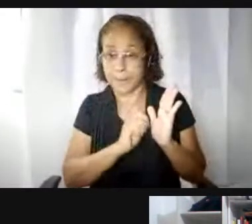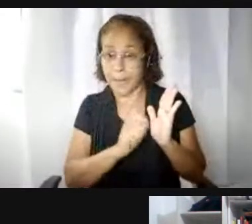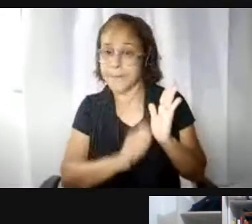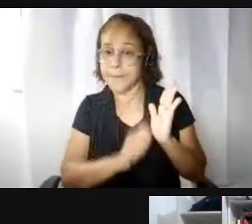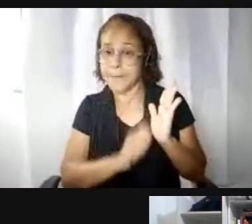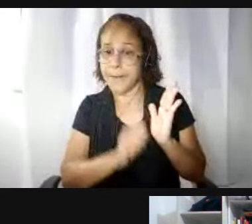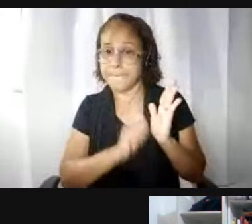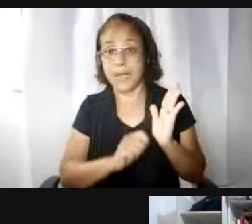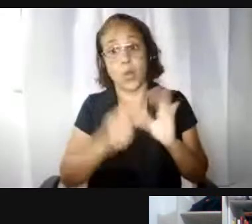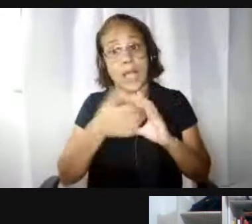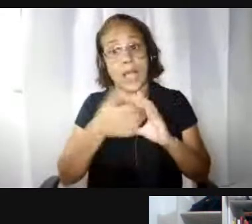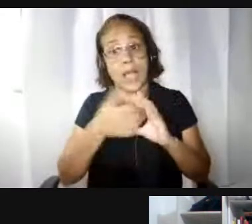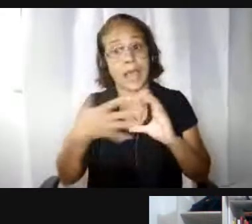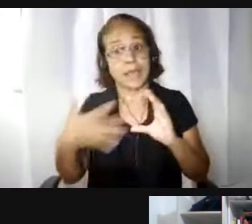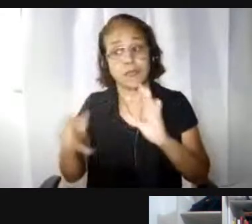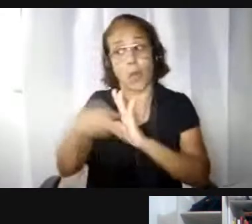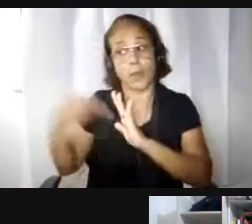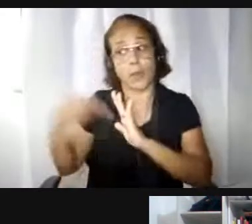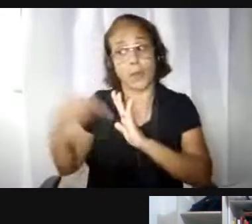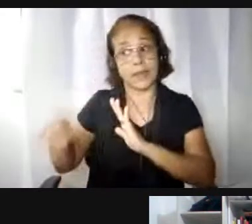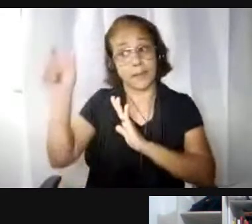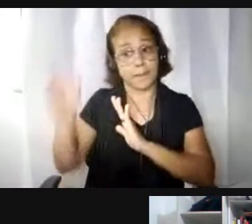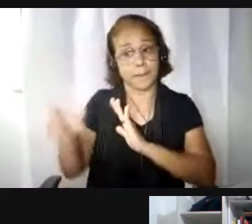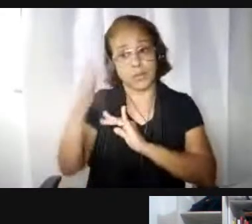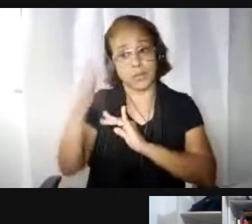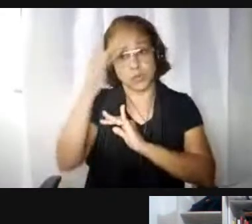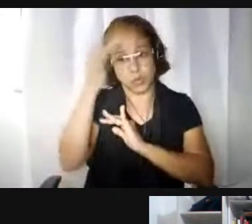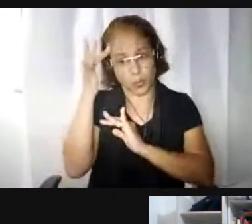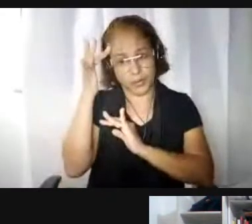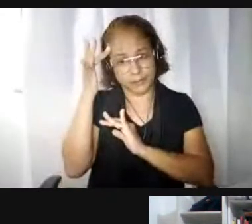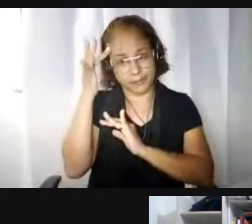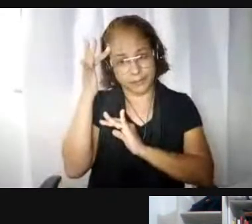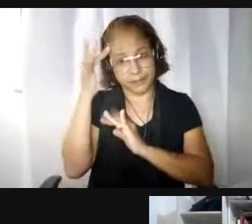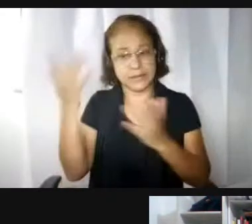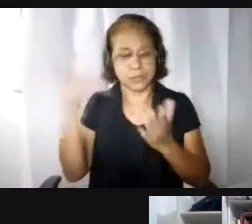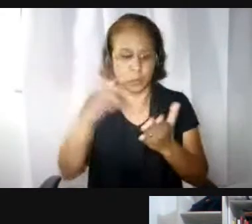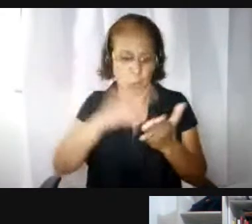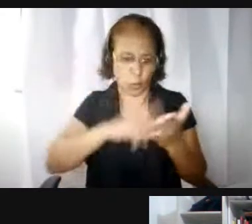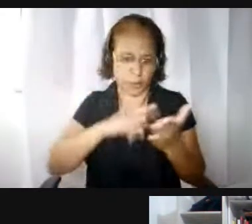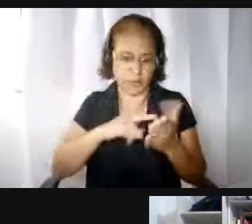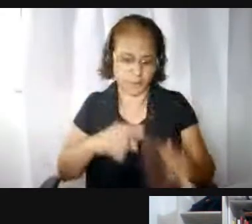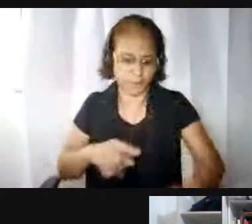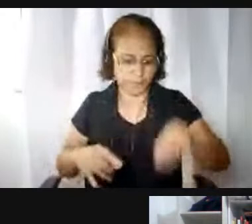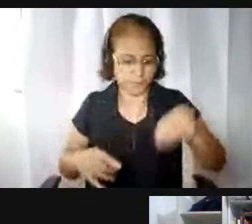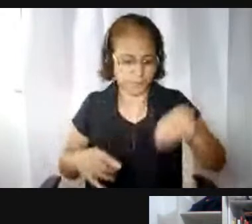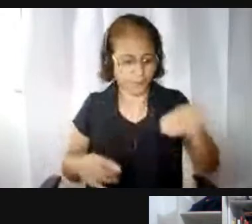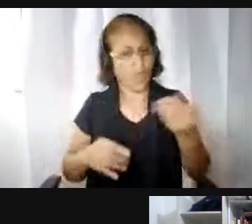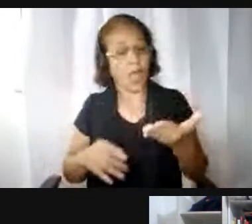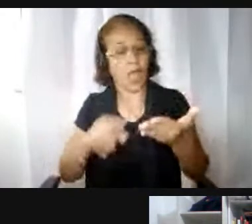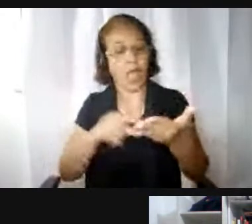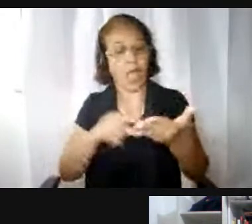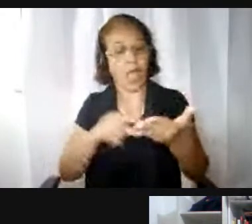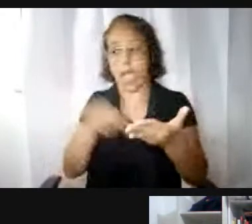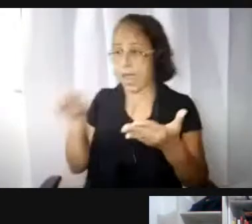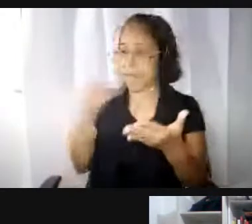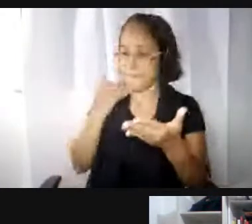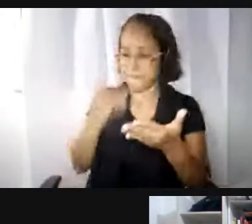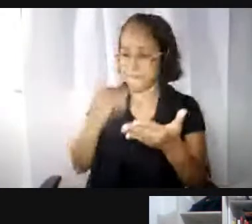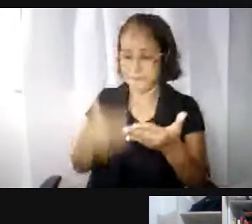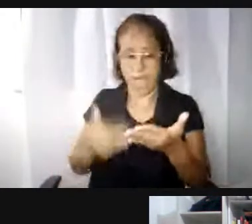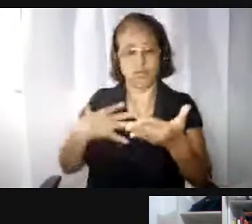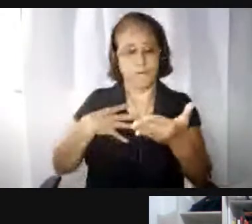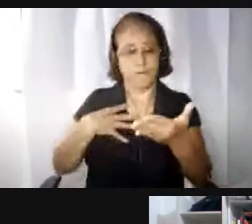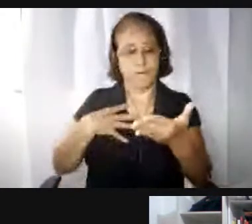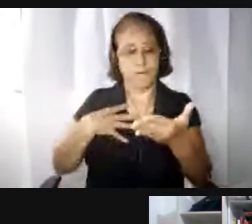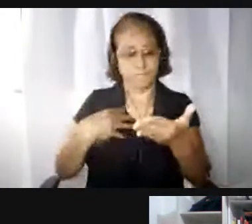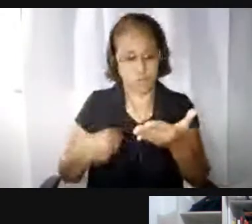E aí a gente vê lá no, na documentação. A fulana, escrava, pede vaga para o seu filho, Benedito, e assim por